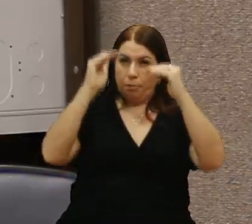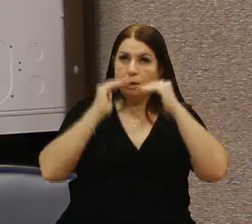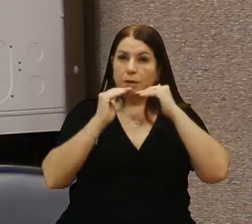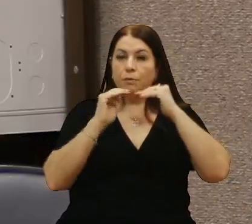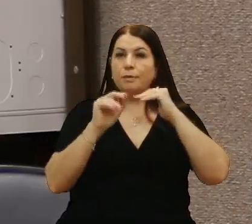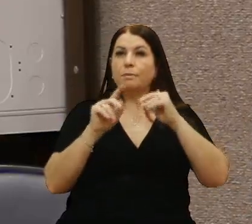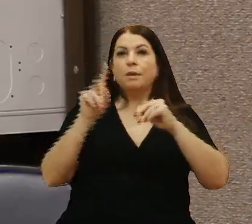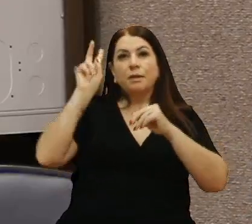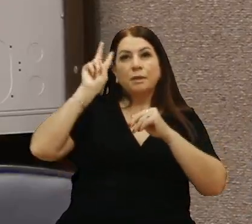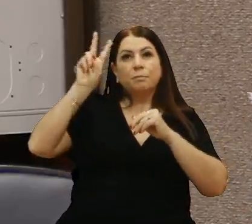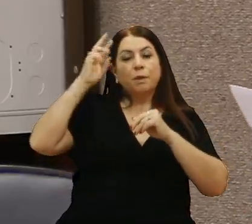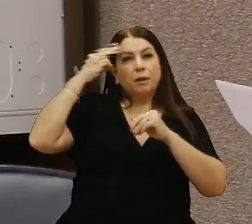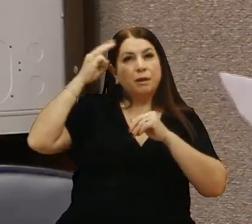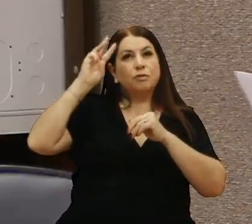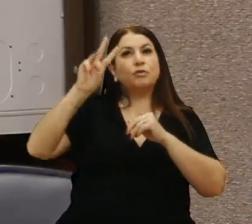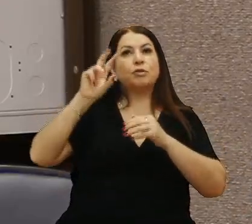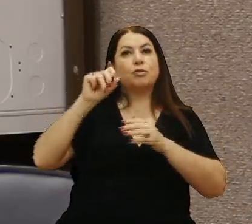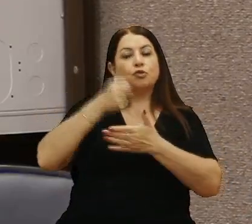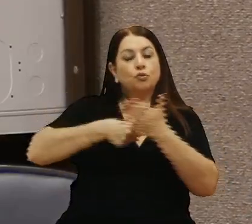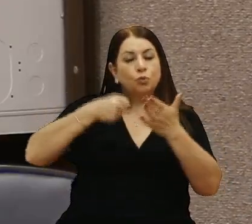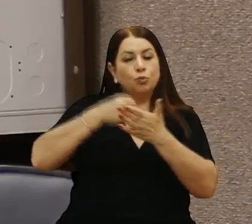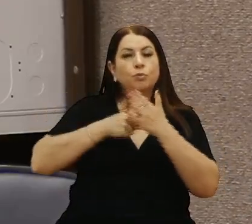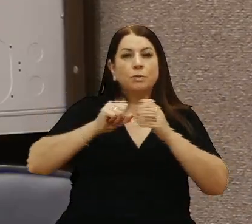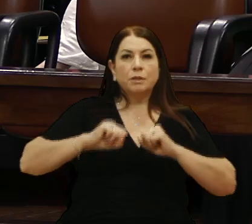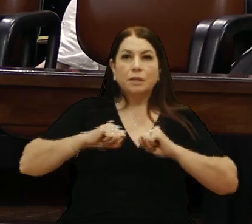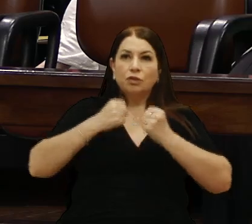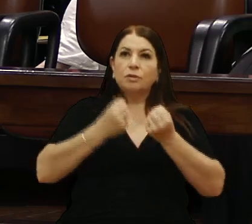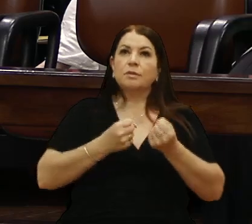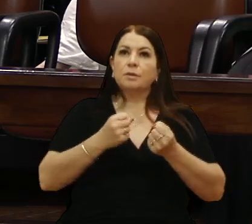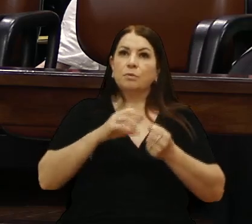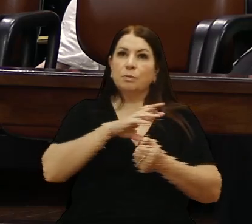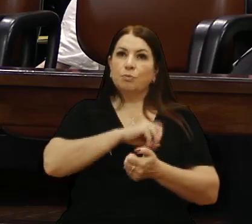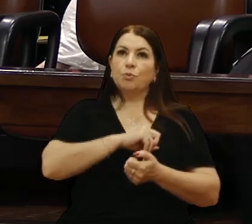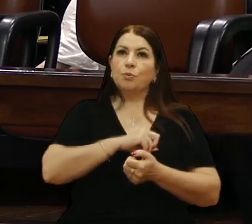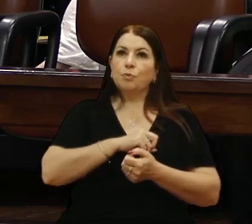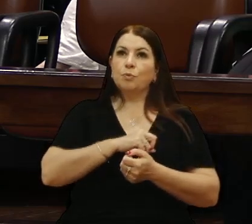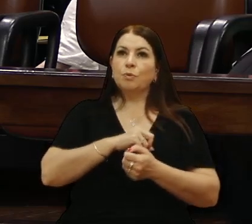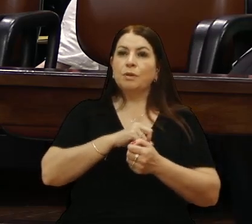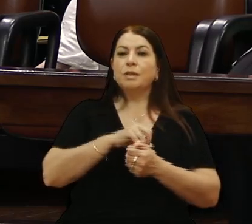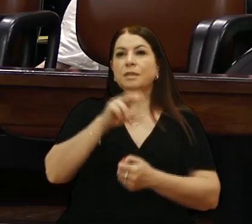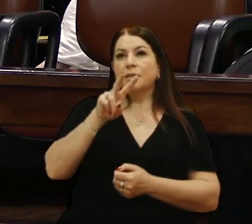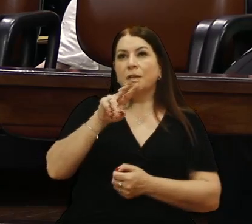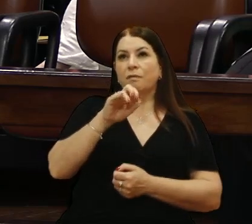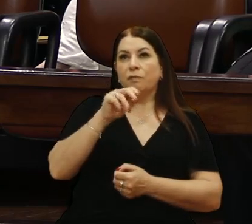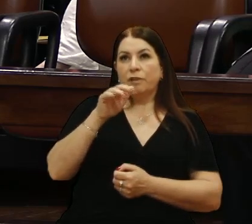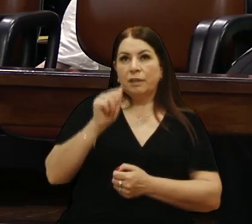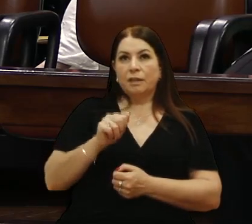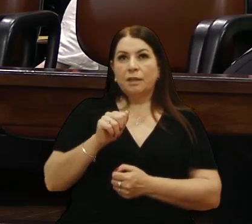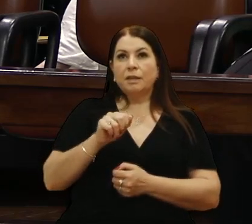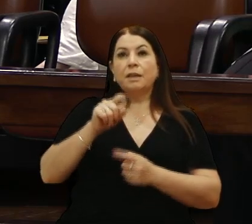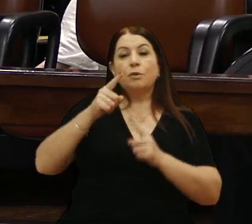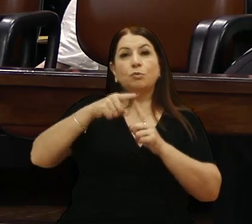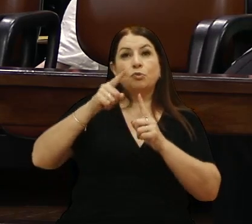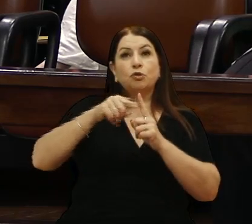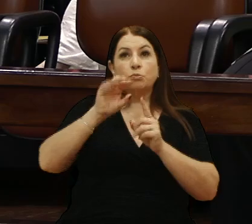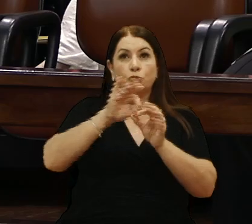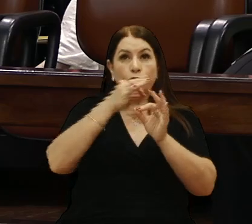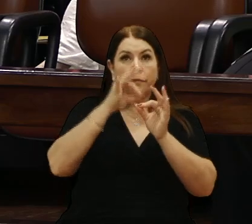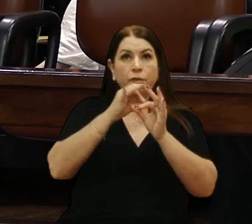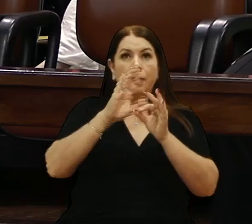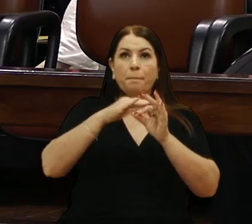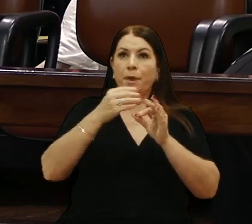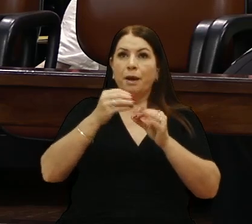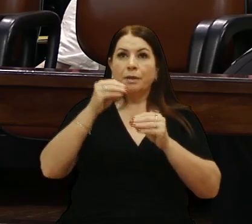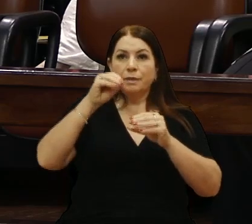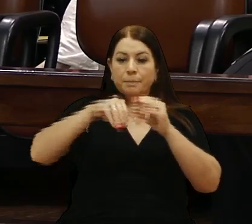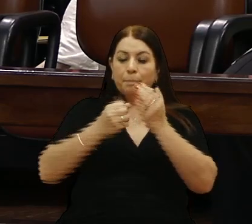dessa história de luta, dedicação e amor. A Videira Isabel é uma das variedades de uva mais